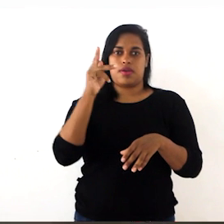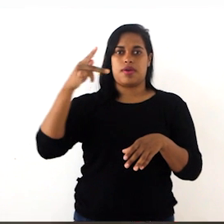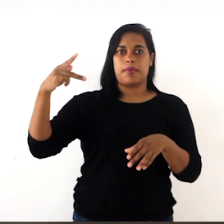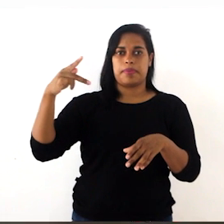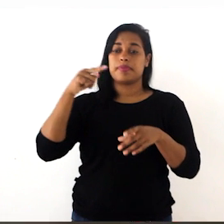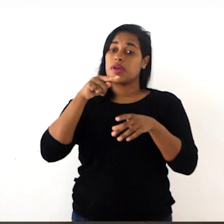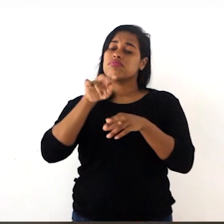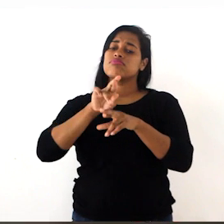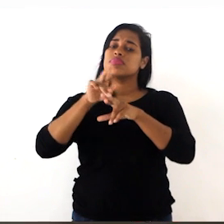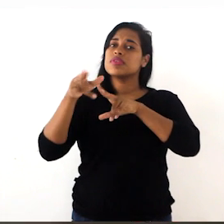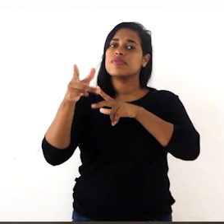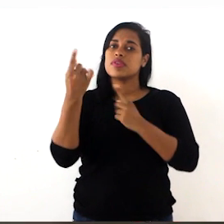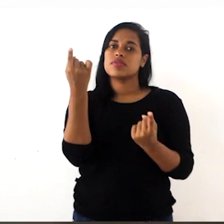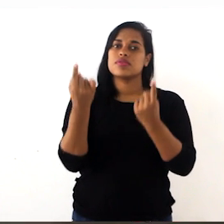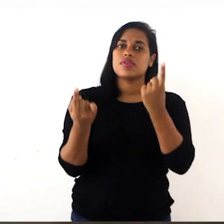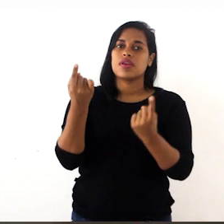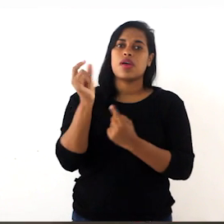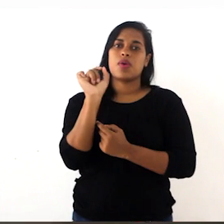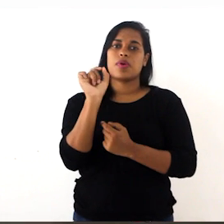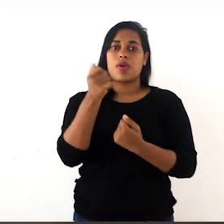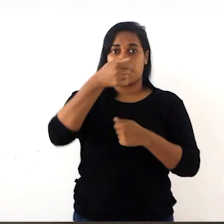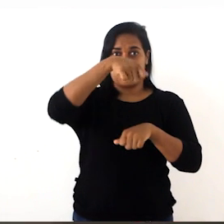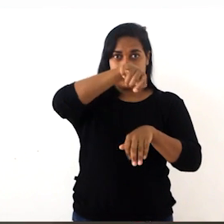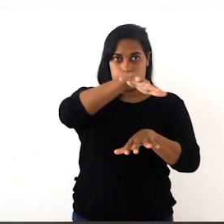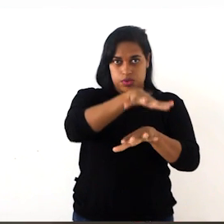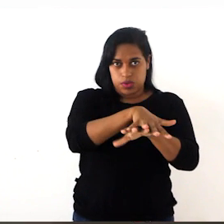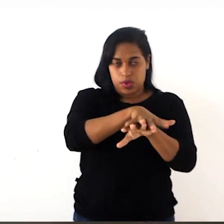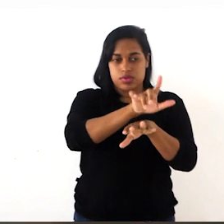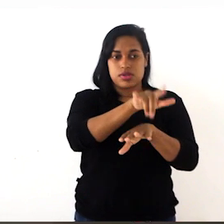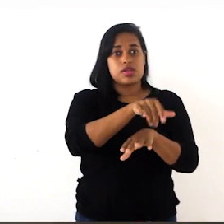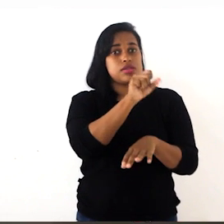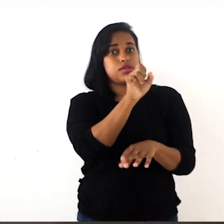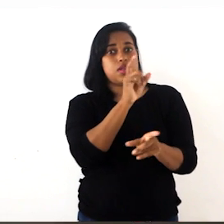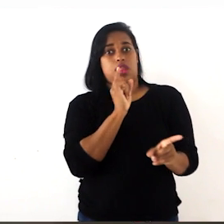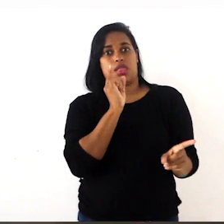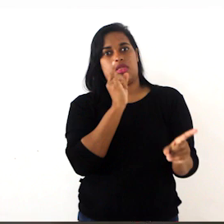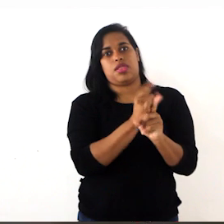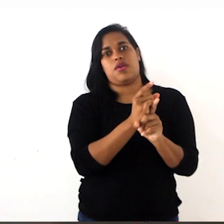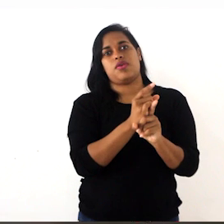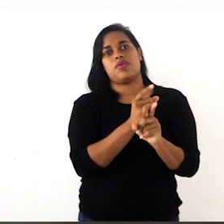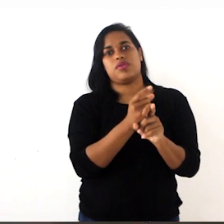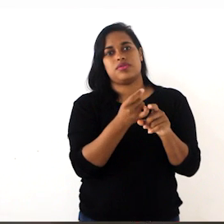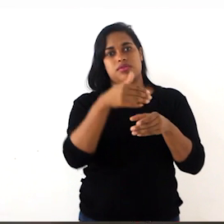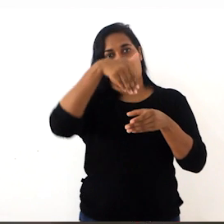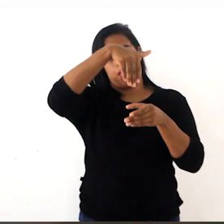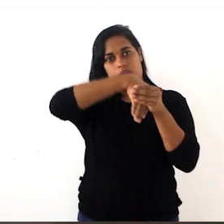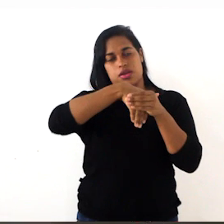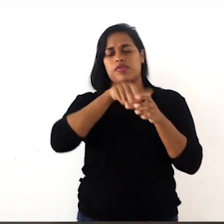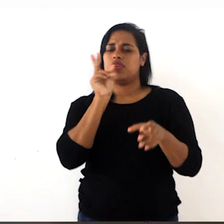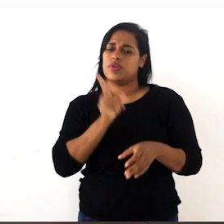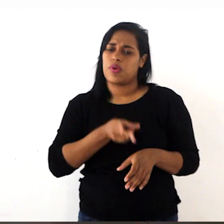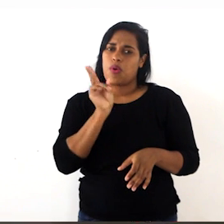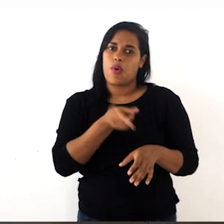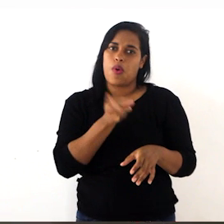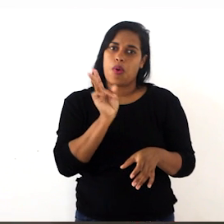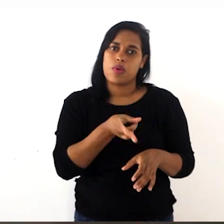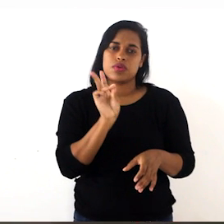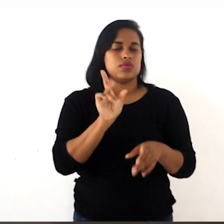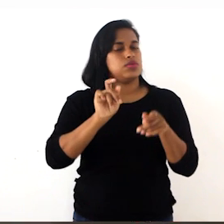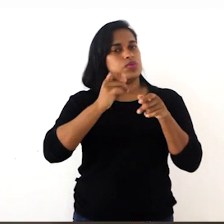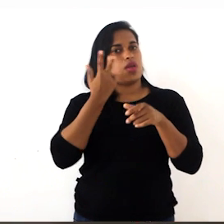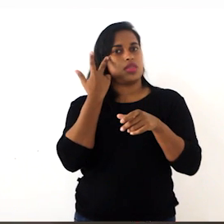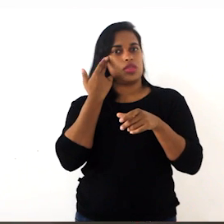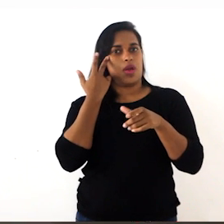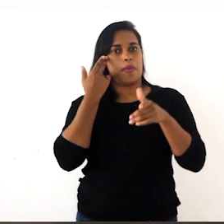diferença entre eles é que o include, se ele não encontrar o arquivo, ele continua executando o script